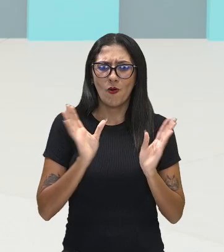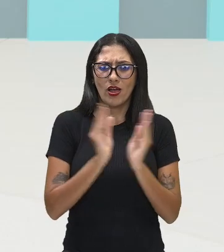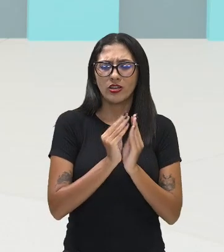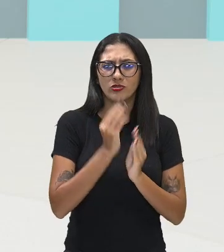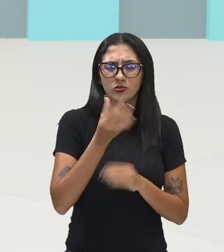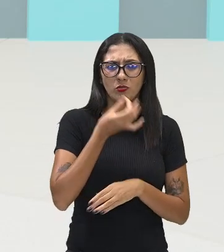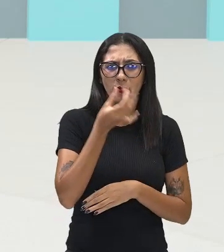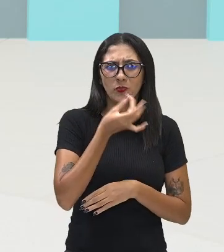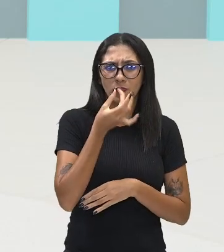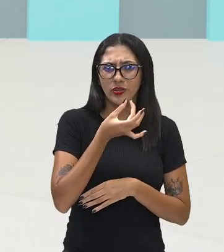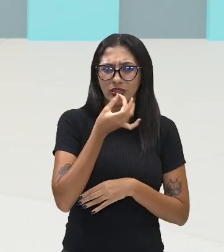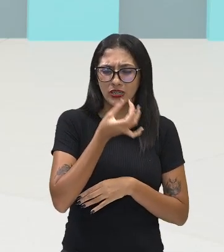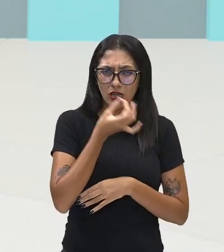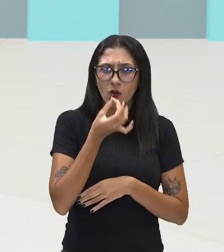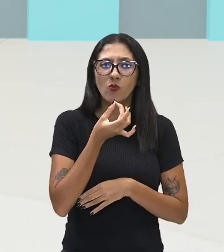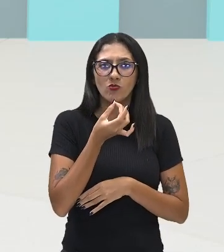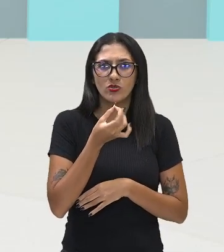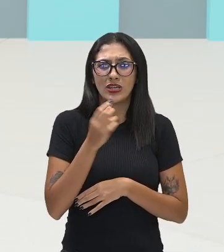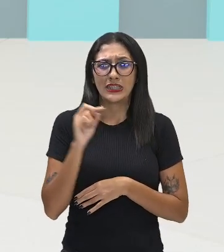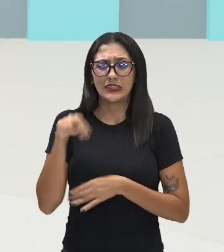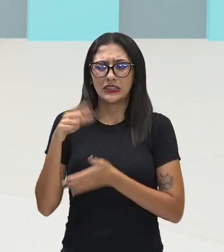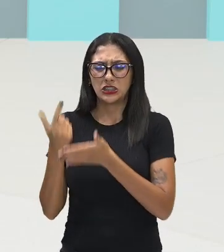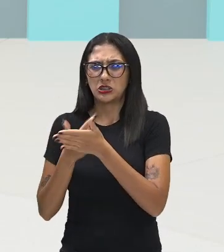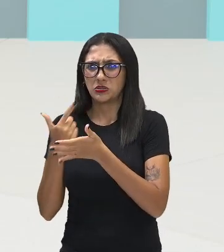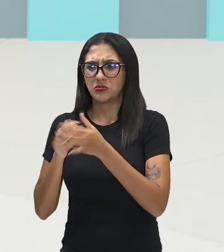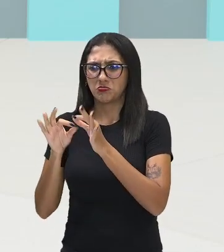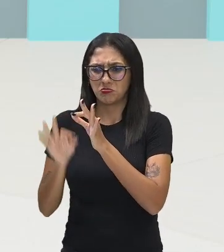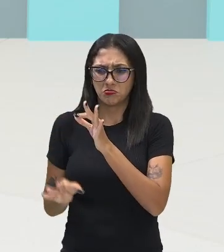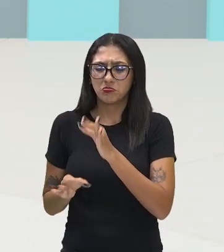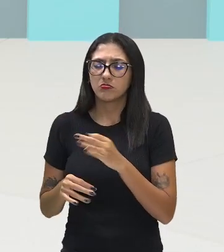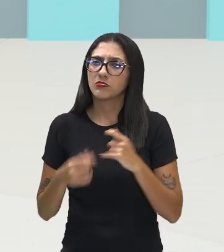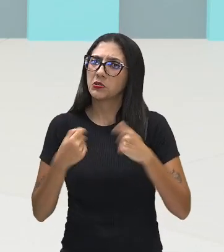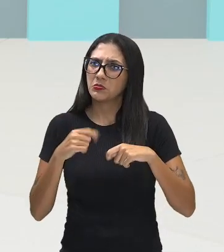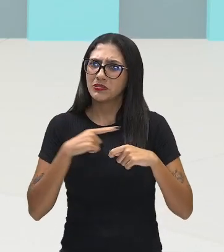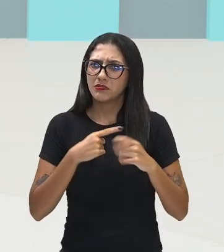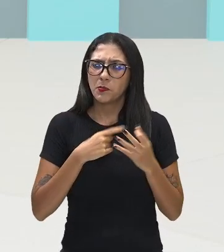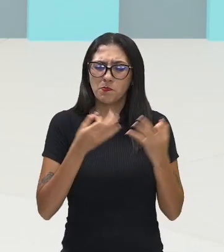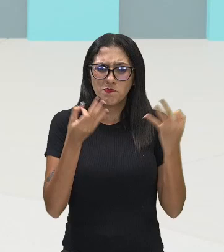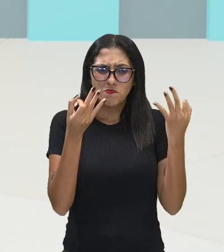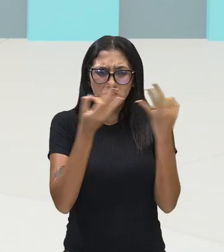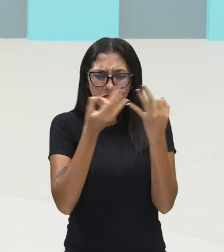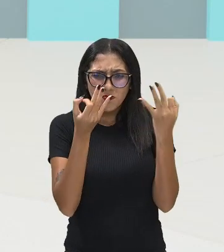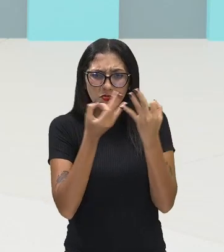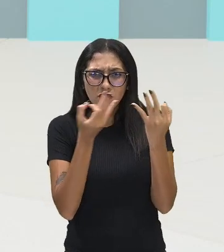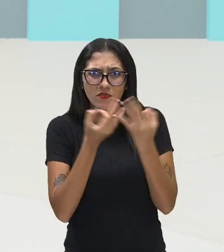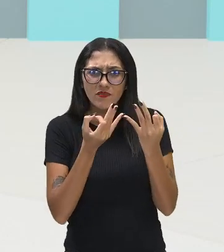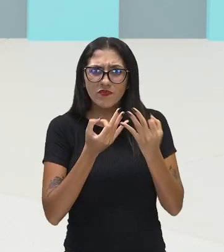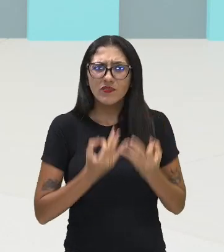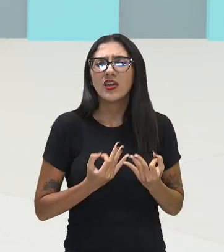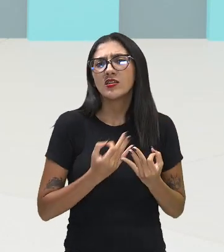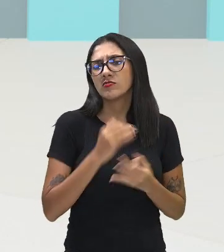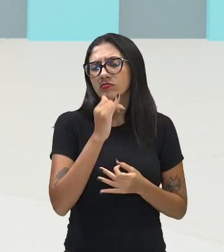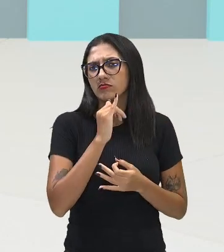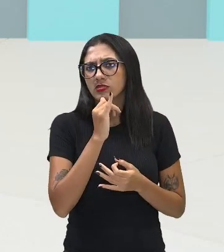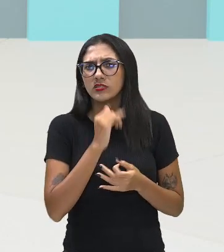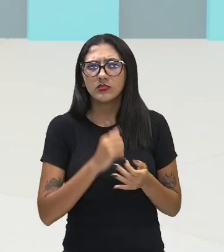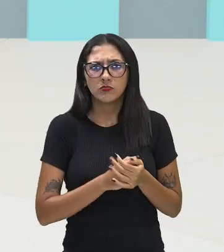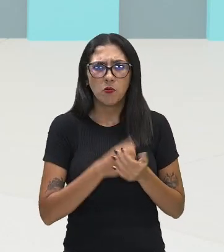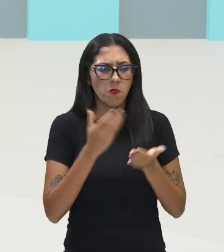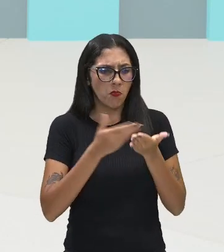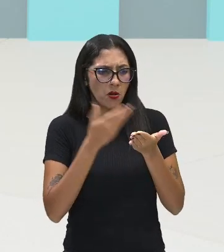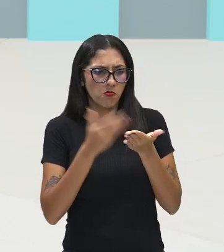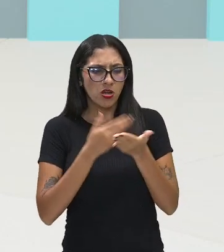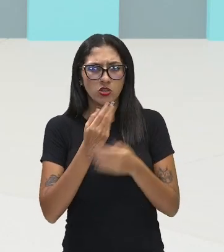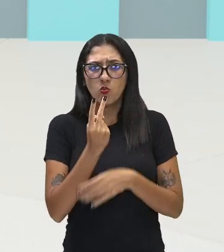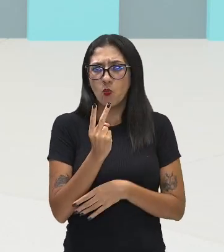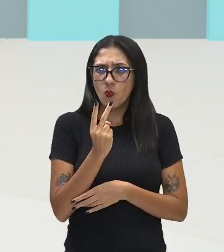200 páginas, tem que ser muito bom, né? Colocar em duas laudas, uma lauda só. Então, a